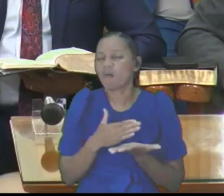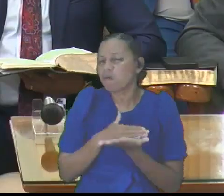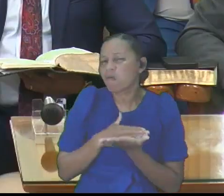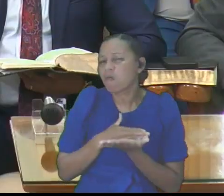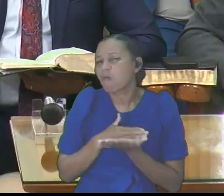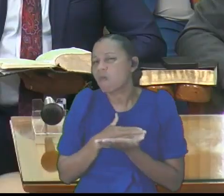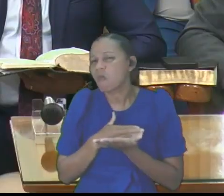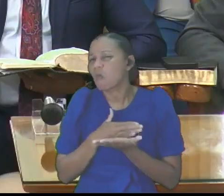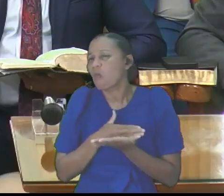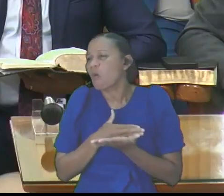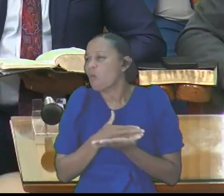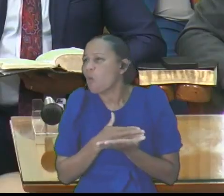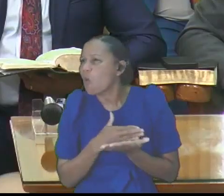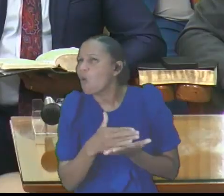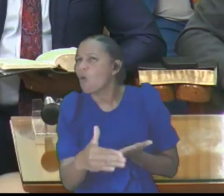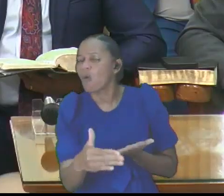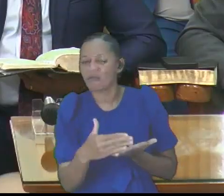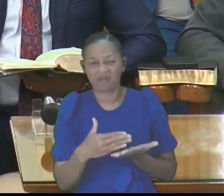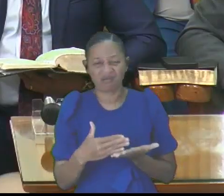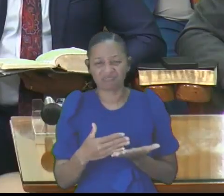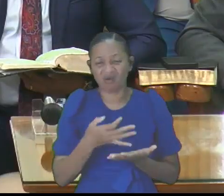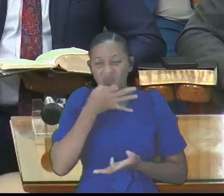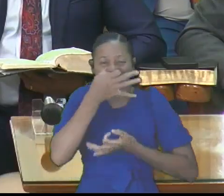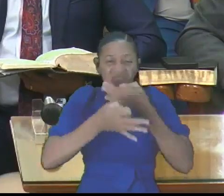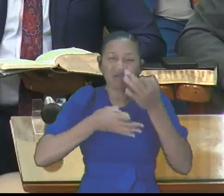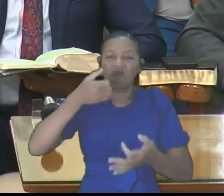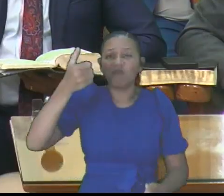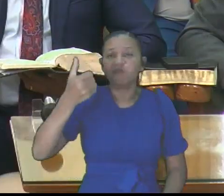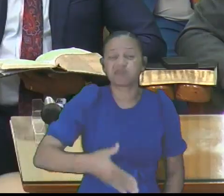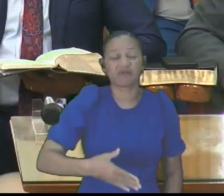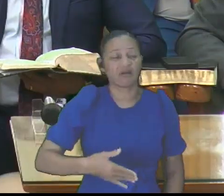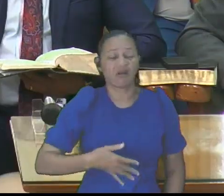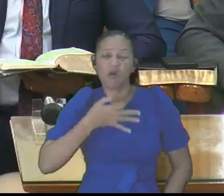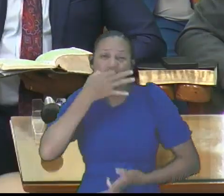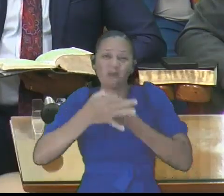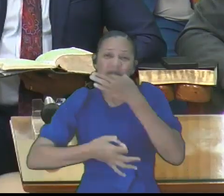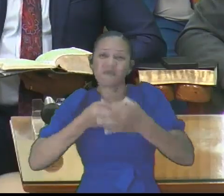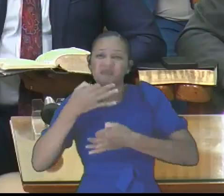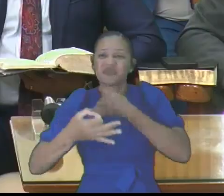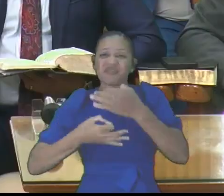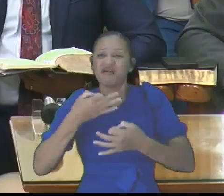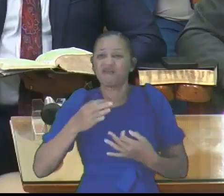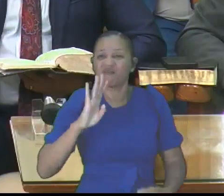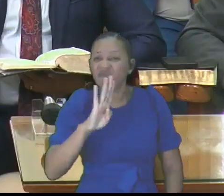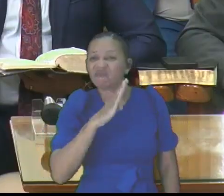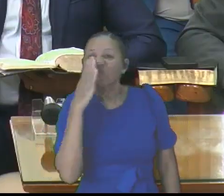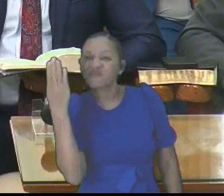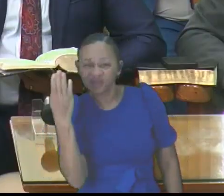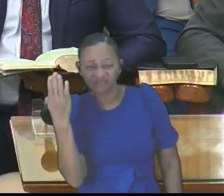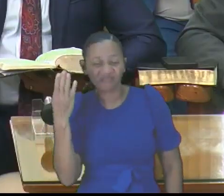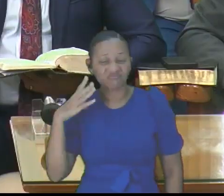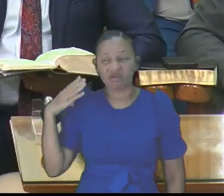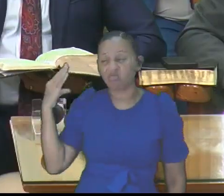pessoas? O argumento pífio, o argumento falacioso, o argumento